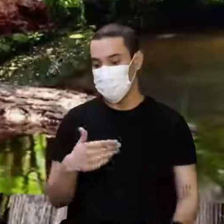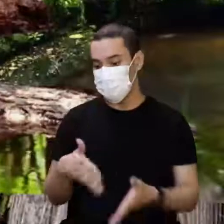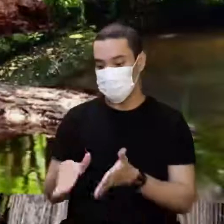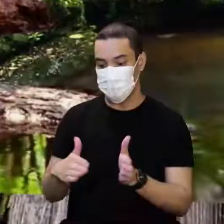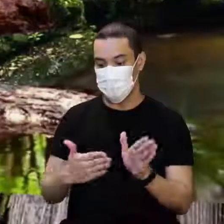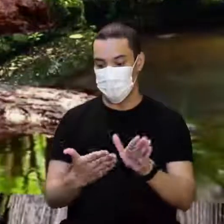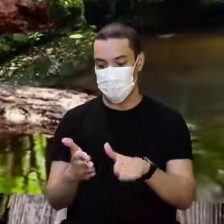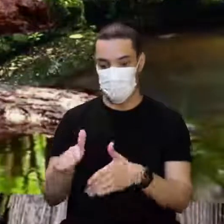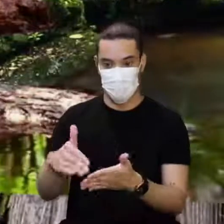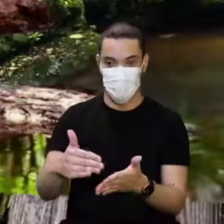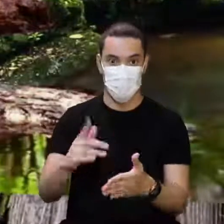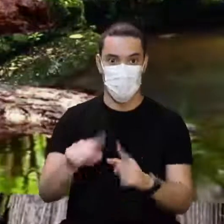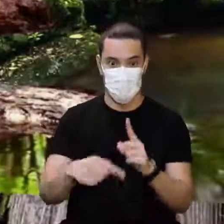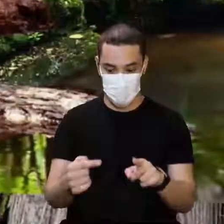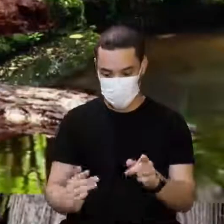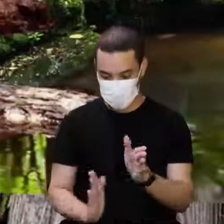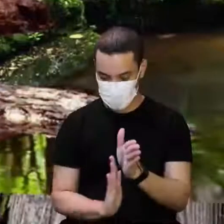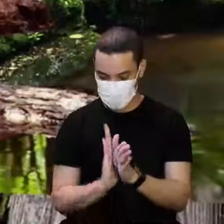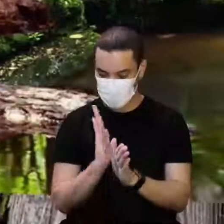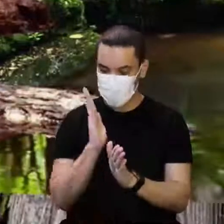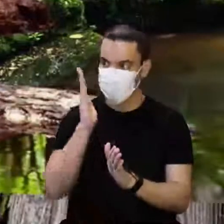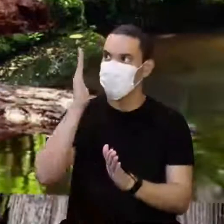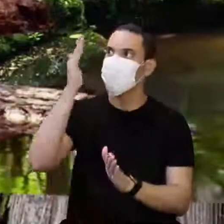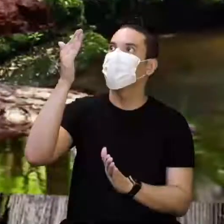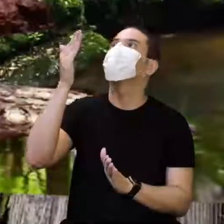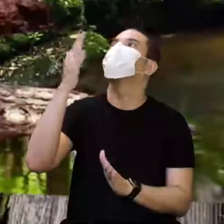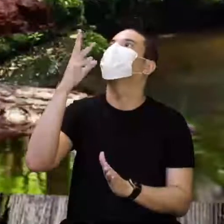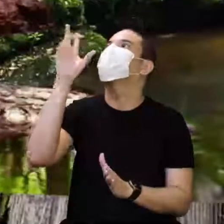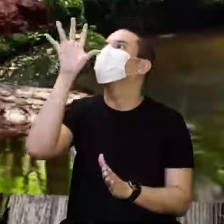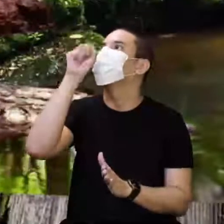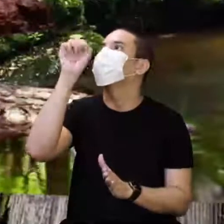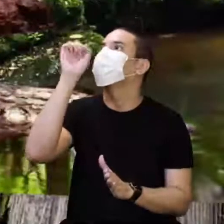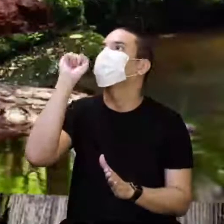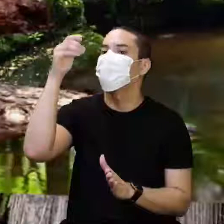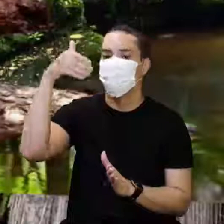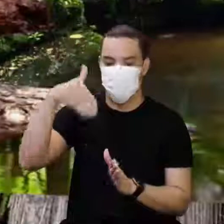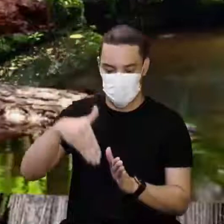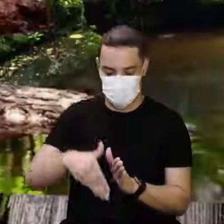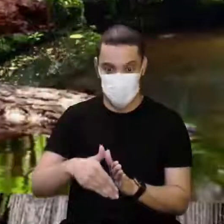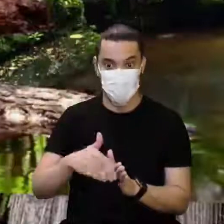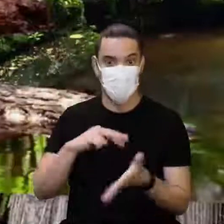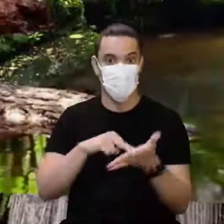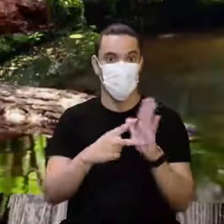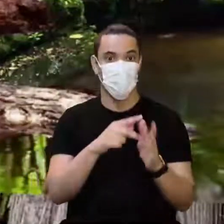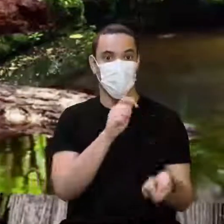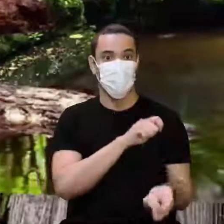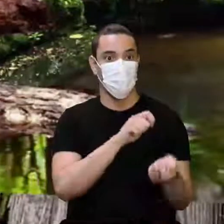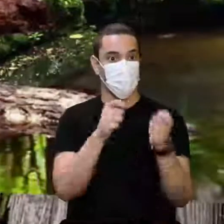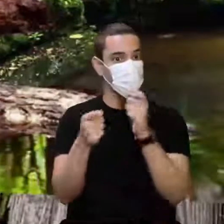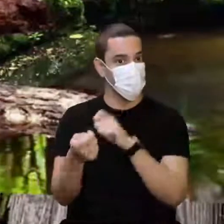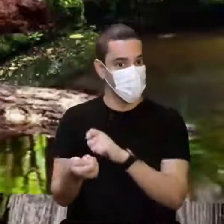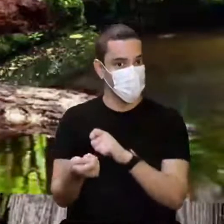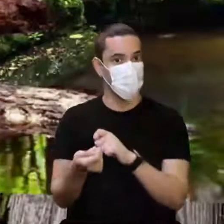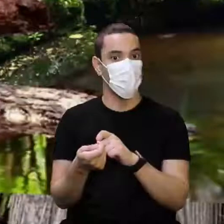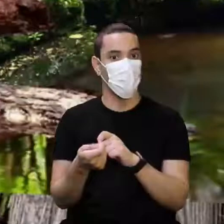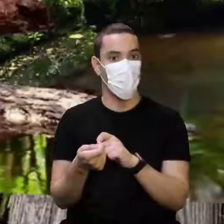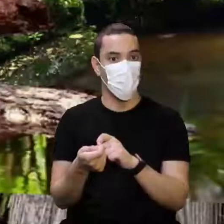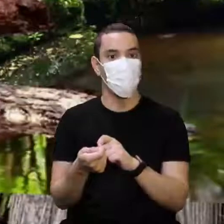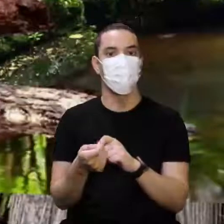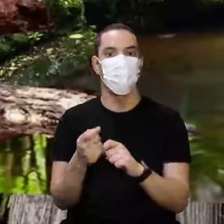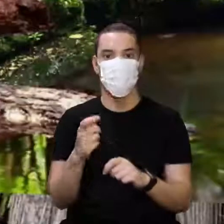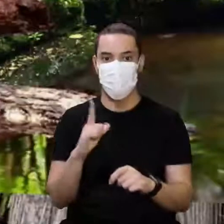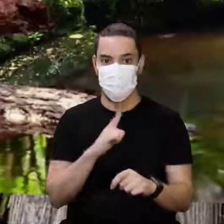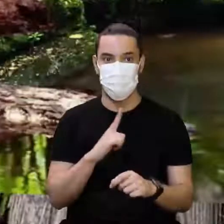tranquilo, e depois ele se mexe para poder respirar. São processos adaptativos desses animais. Infelizmente eles foram muito predados,